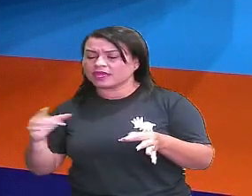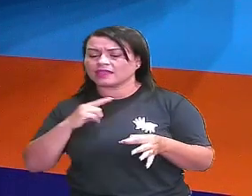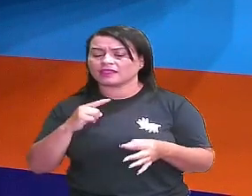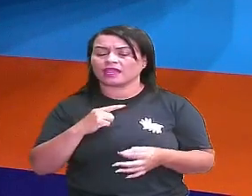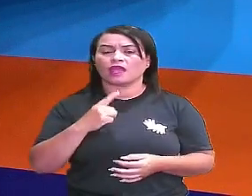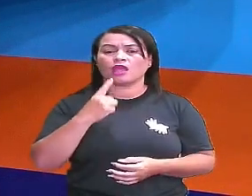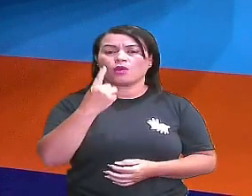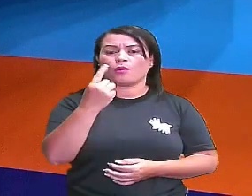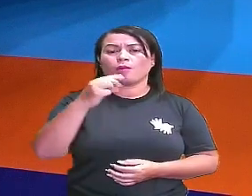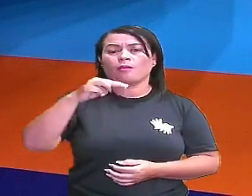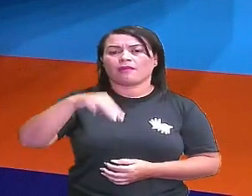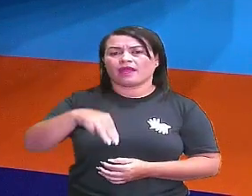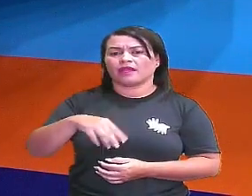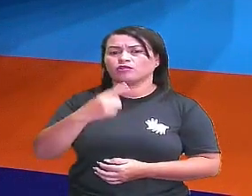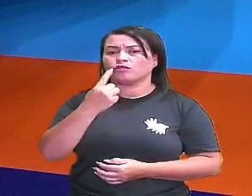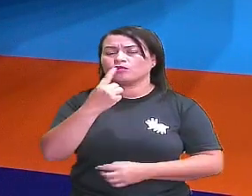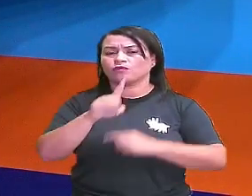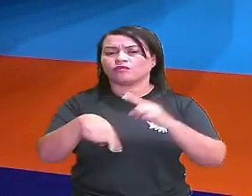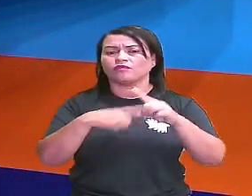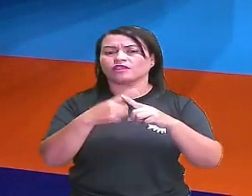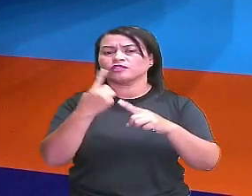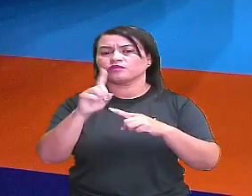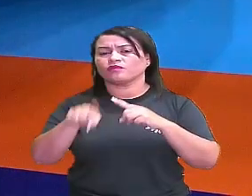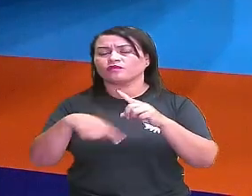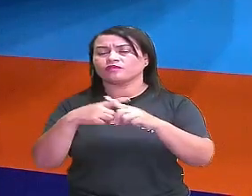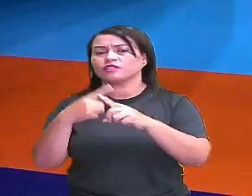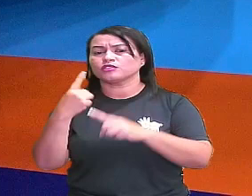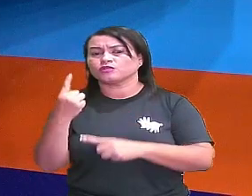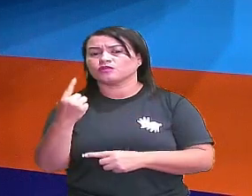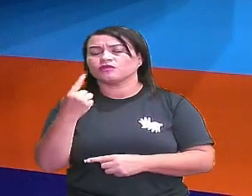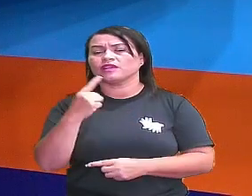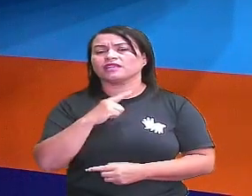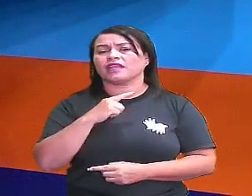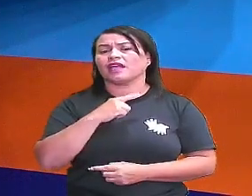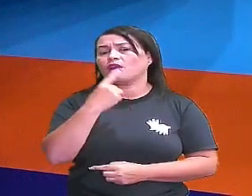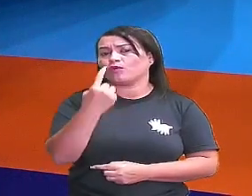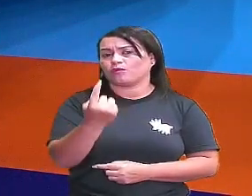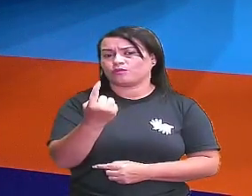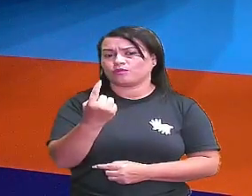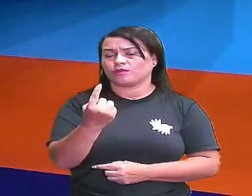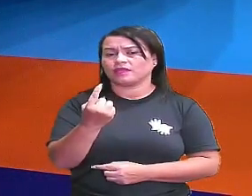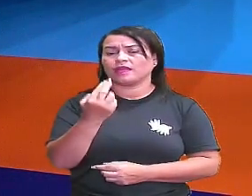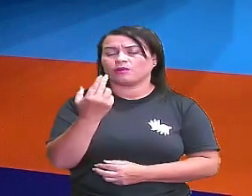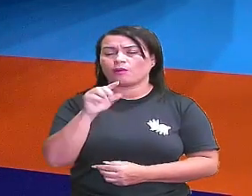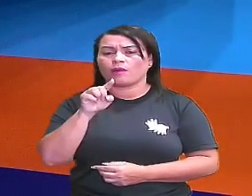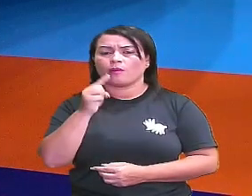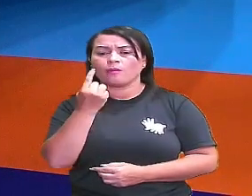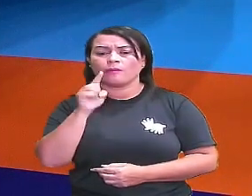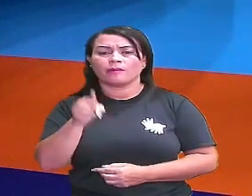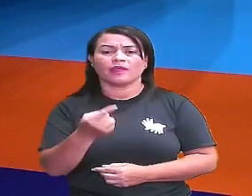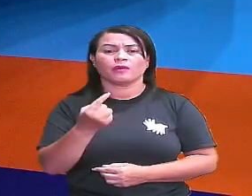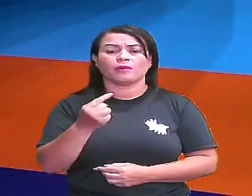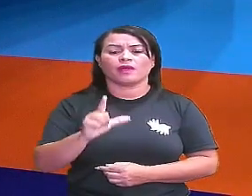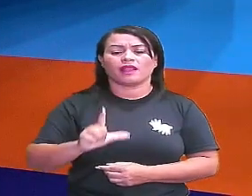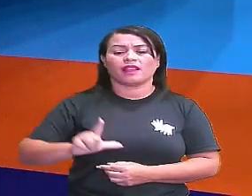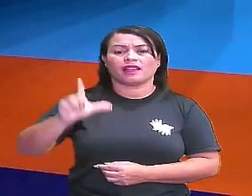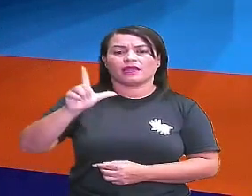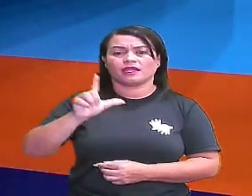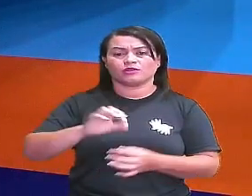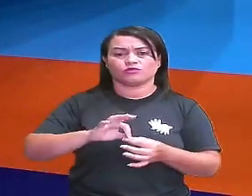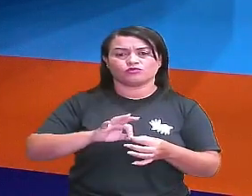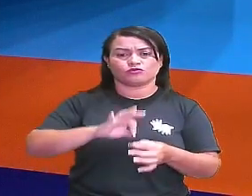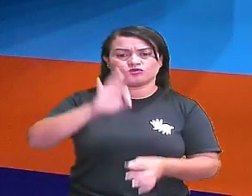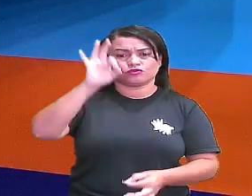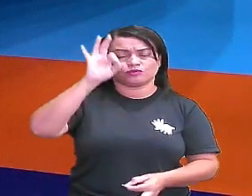1 vezes 1, que eu vou ter que multiplicar os 3, vai dar 1 metro cúbico, que é igual a 1000 litros. Deu para entender? Então,